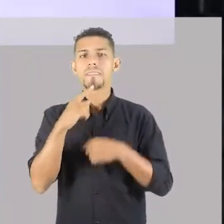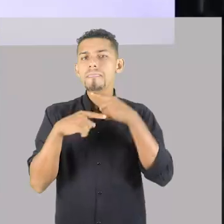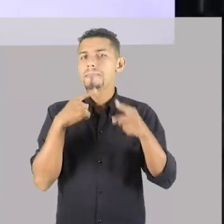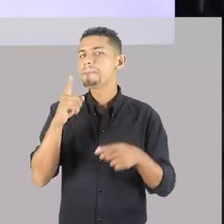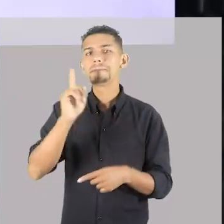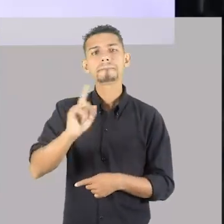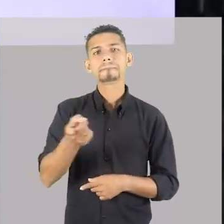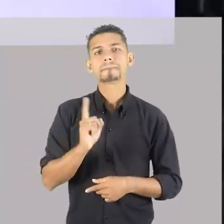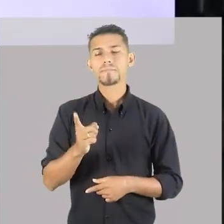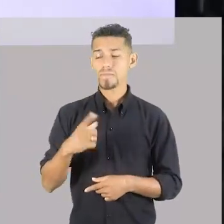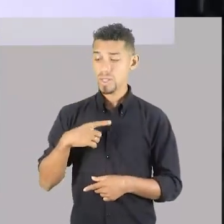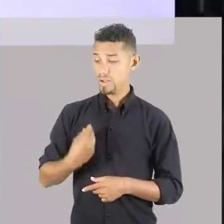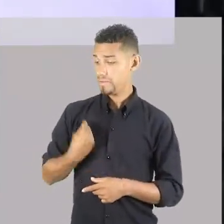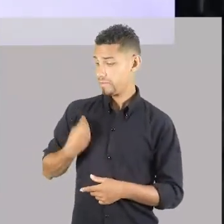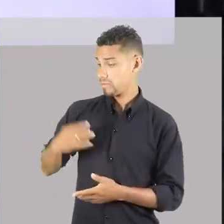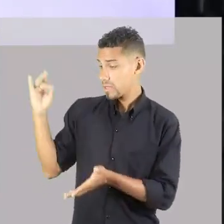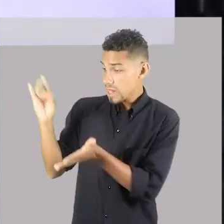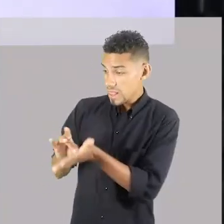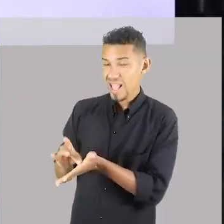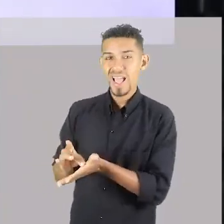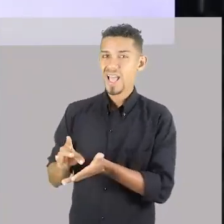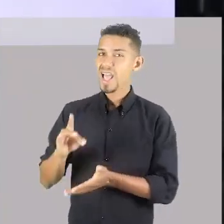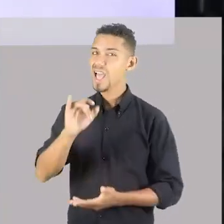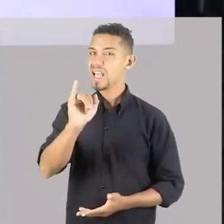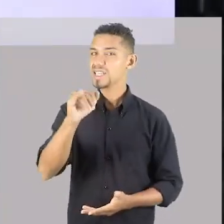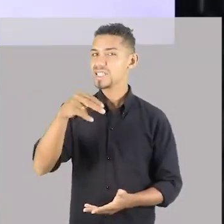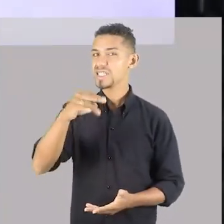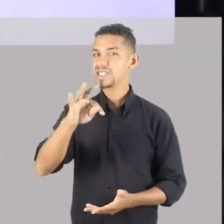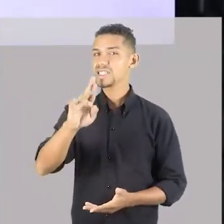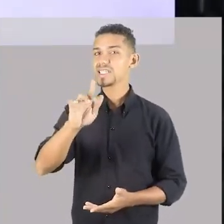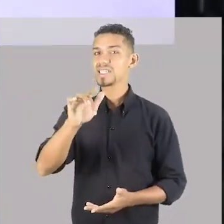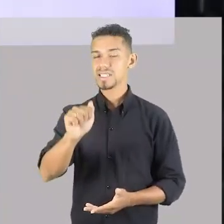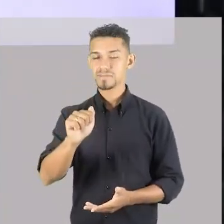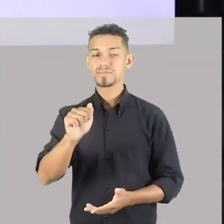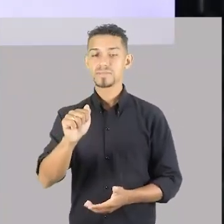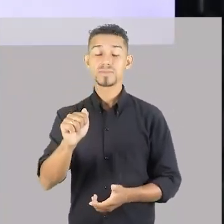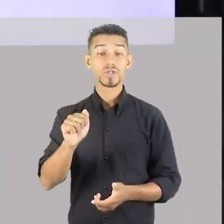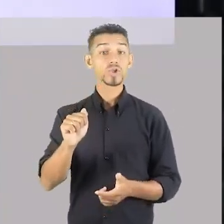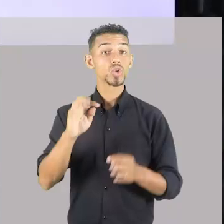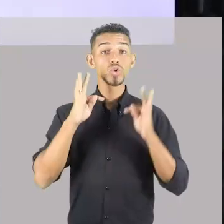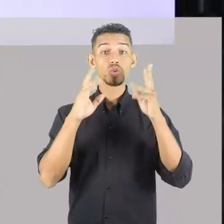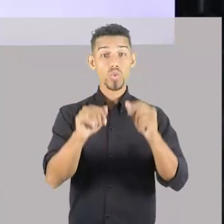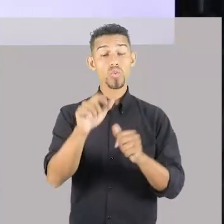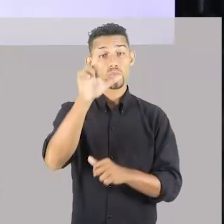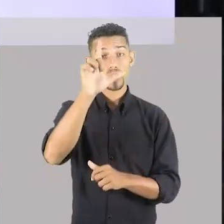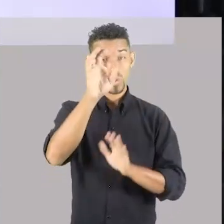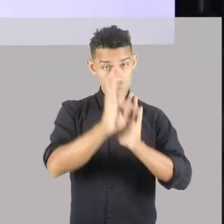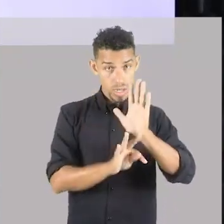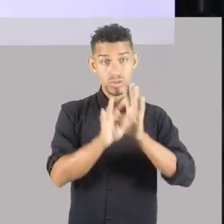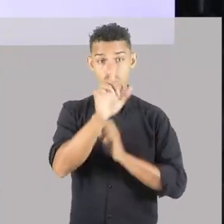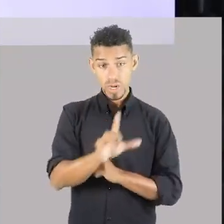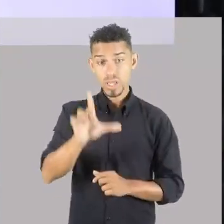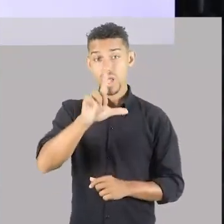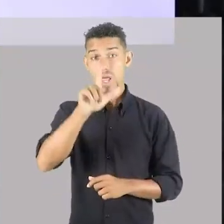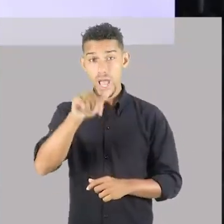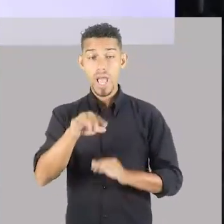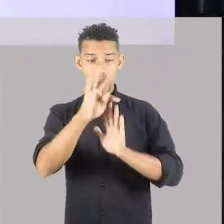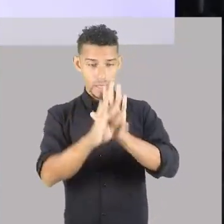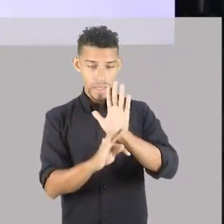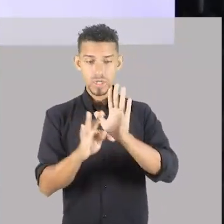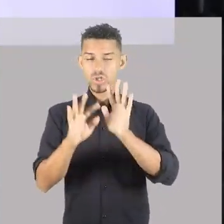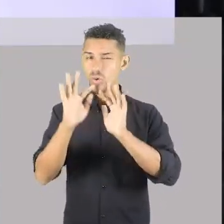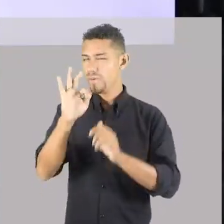consegue trazer aquela realidade na íntegra. Então, todo texto literário, ele é um texto ficcional, certo? Ele